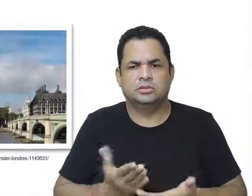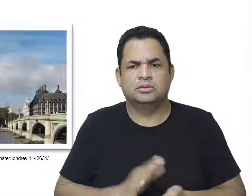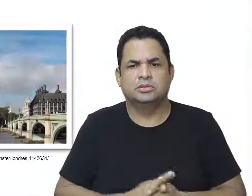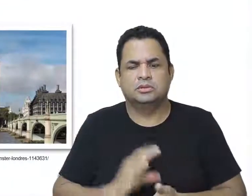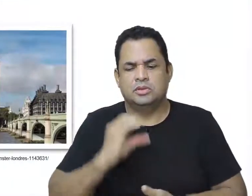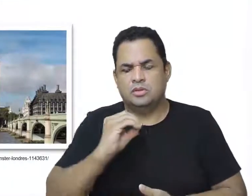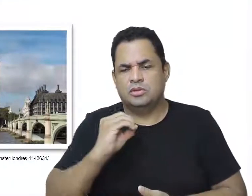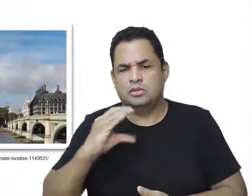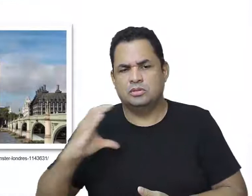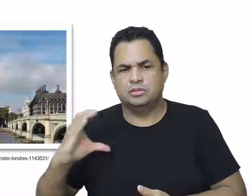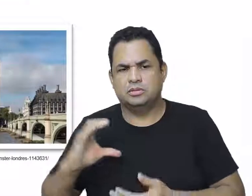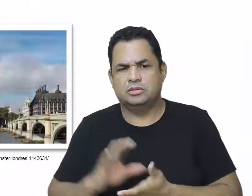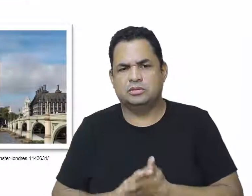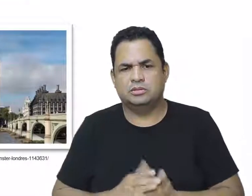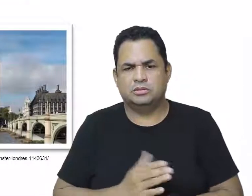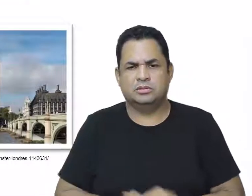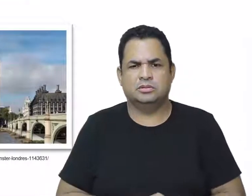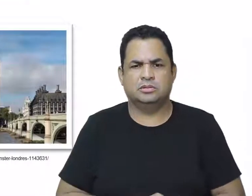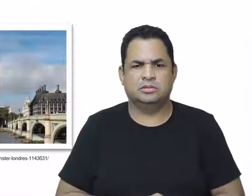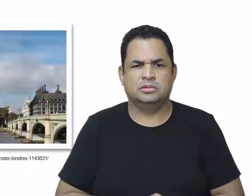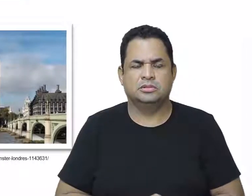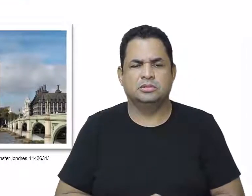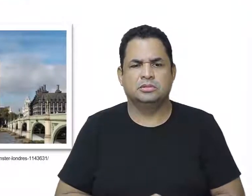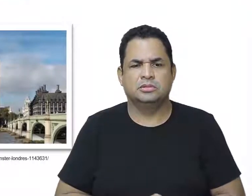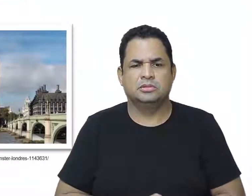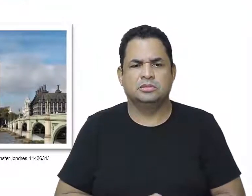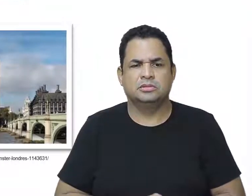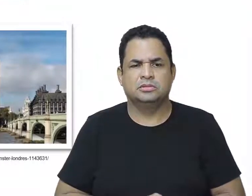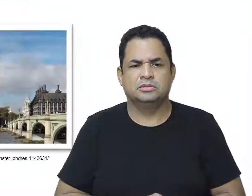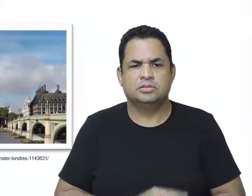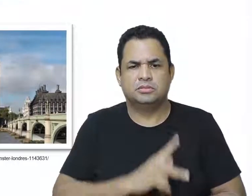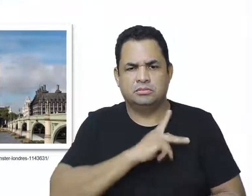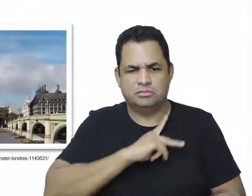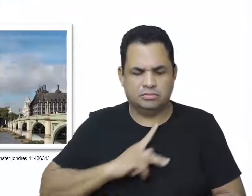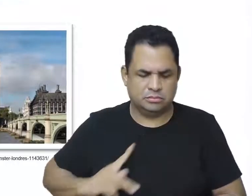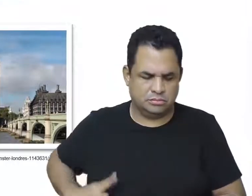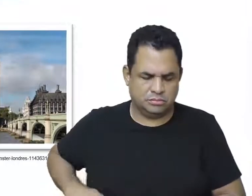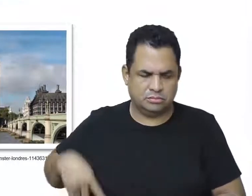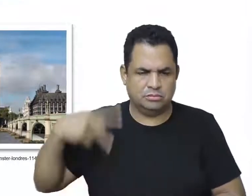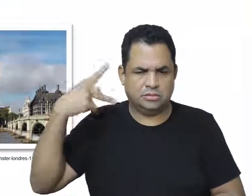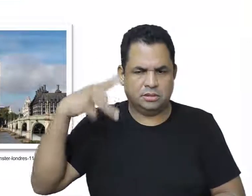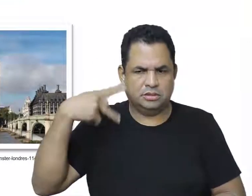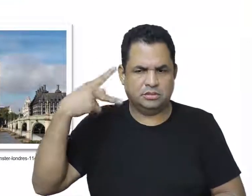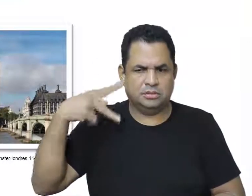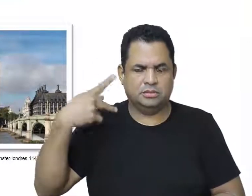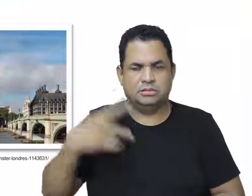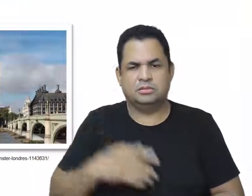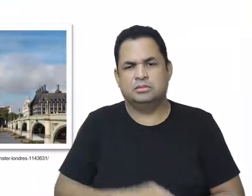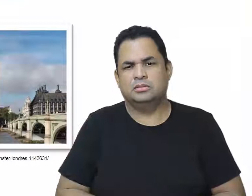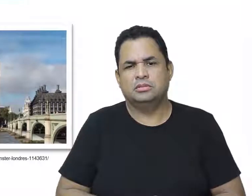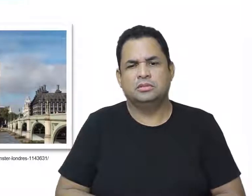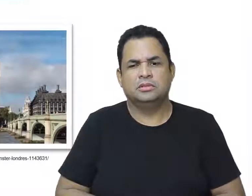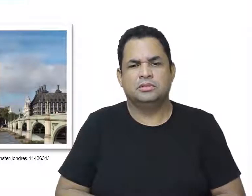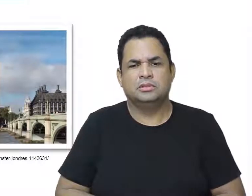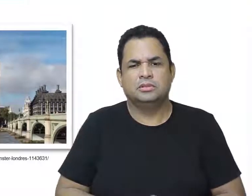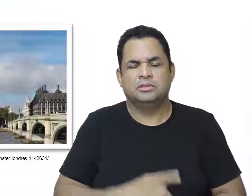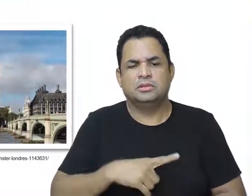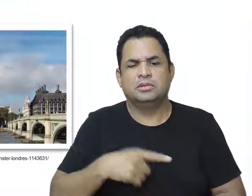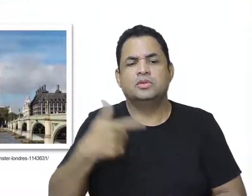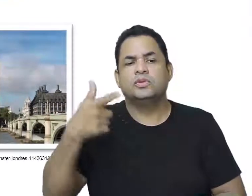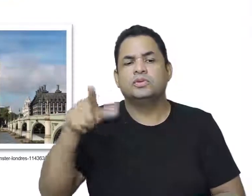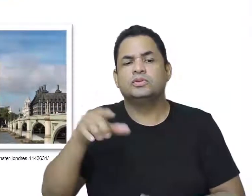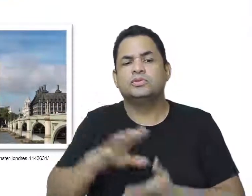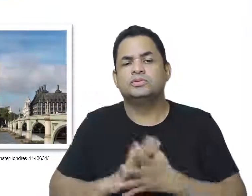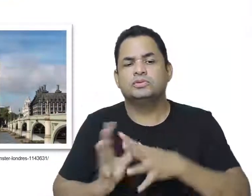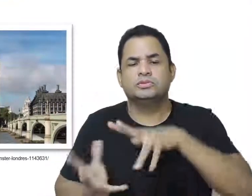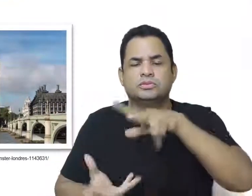no Ocidente, gravem bem isso, pessoal, é o presidencialismo e o parlamentarismo. Tem outros no